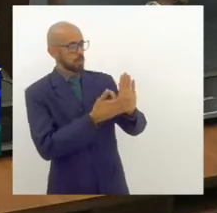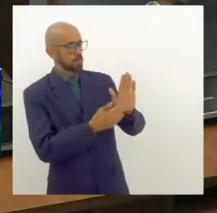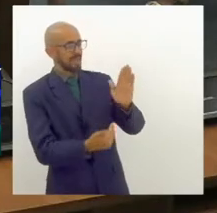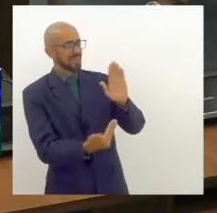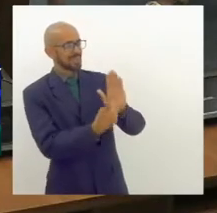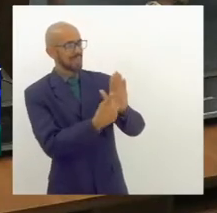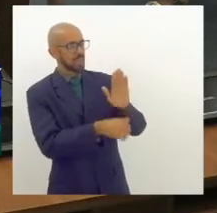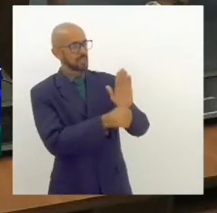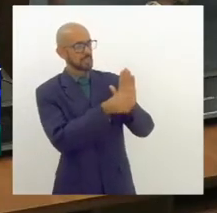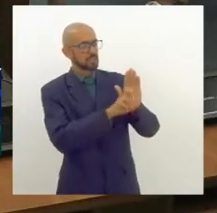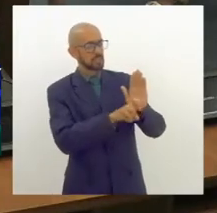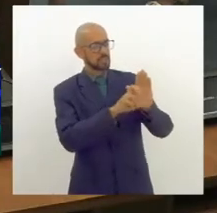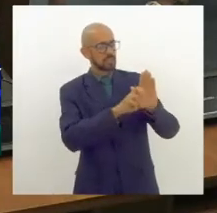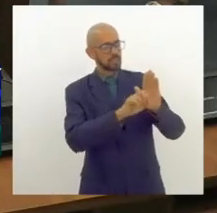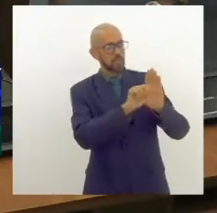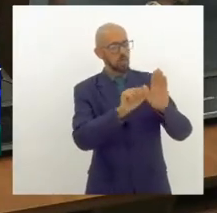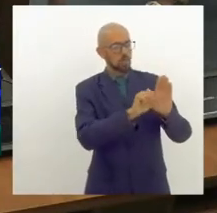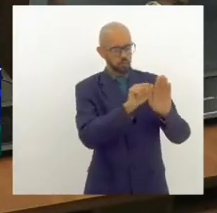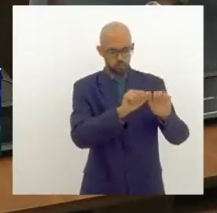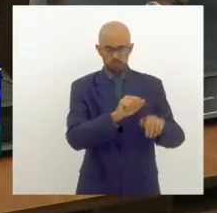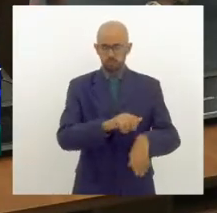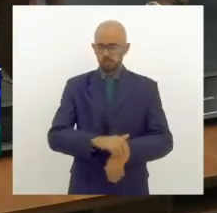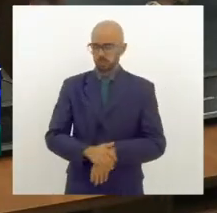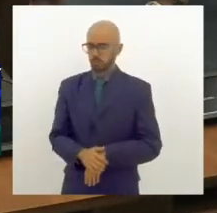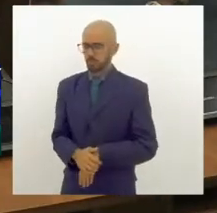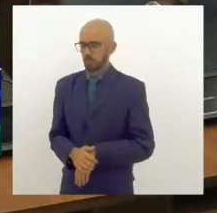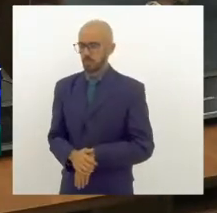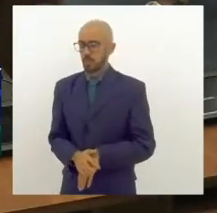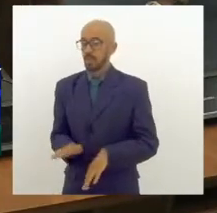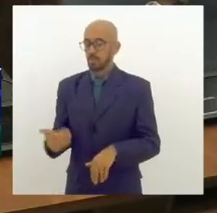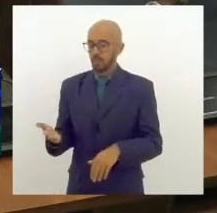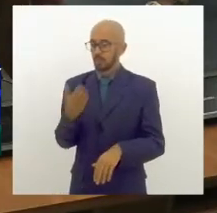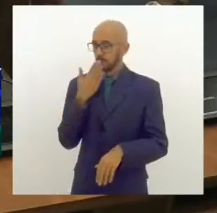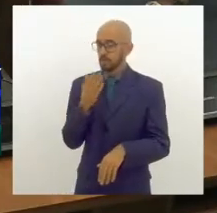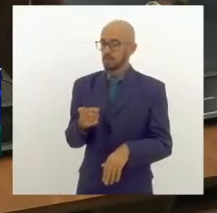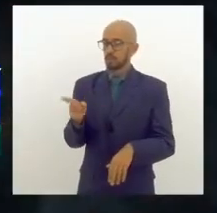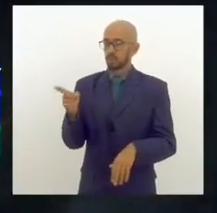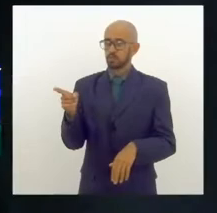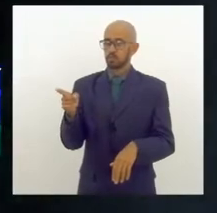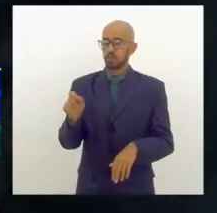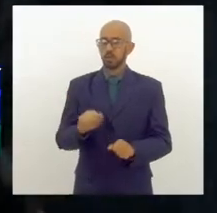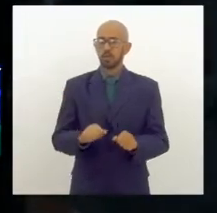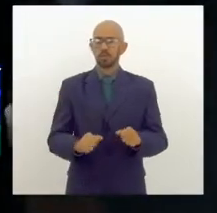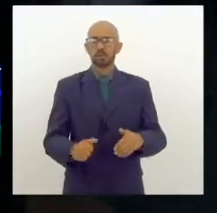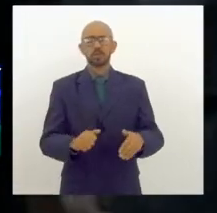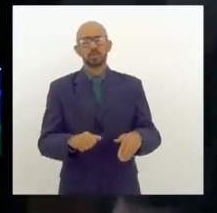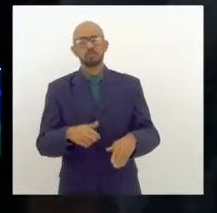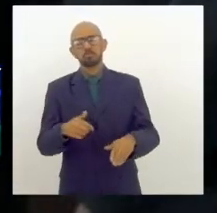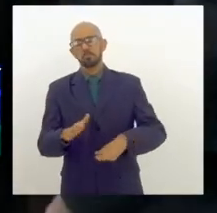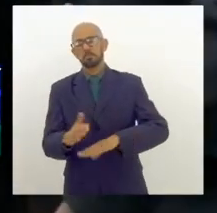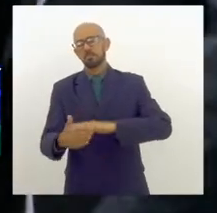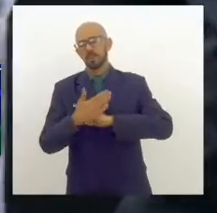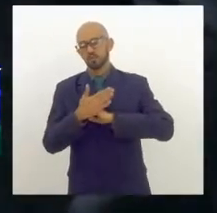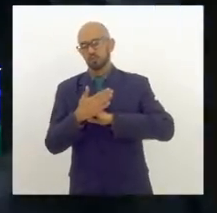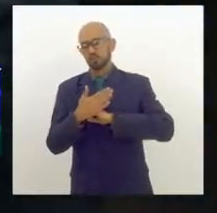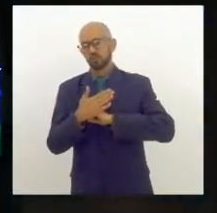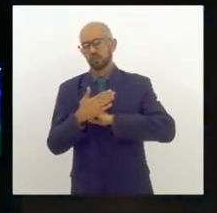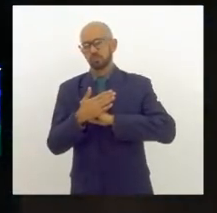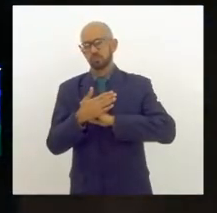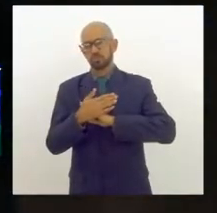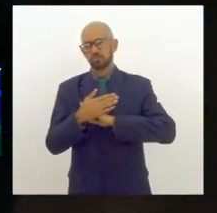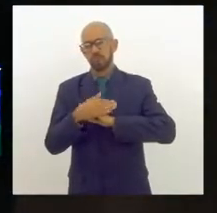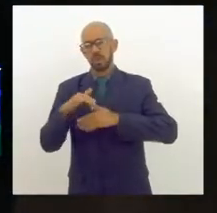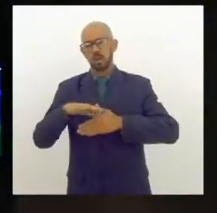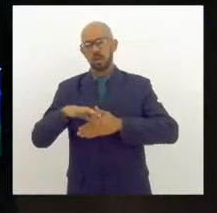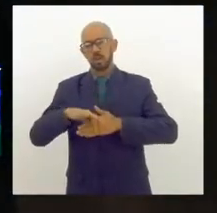nós enfrentarmos o veto. Então, estou solicitando a Vossa Excelência que interceda junto aos... Ao titular